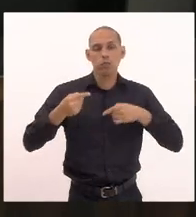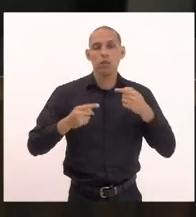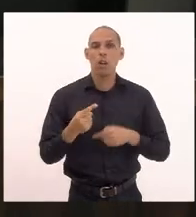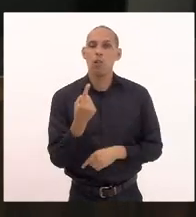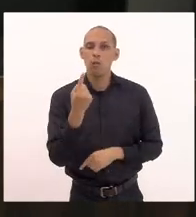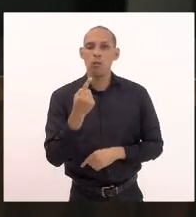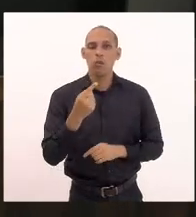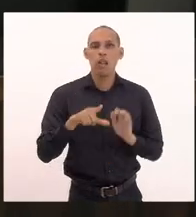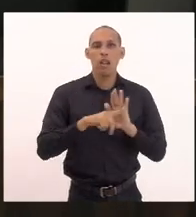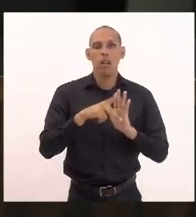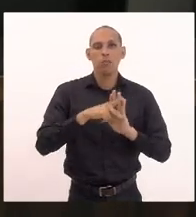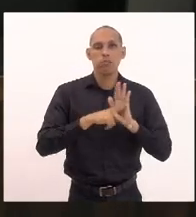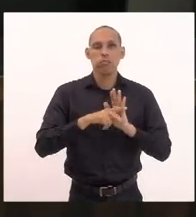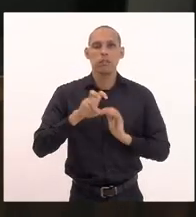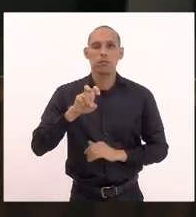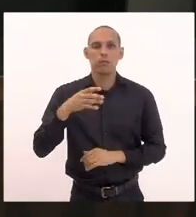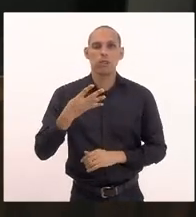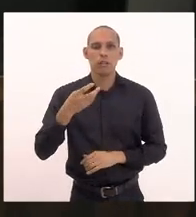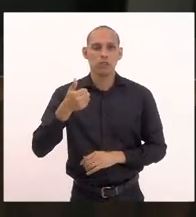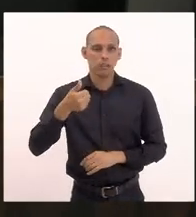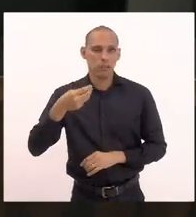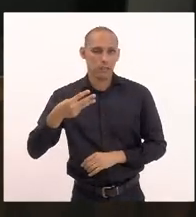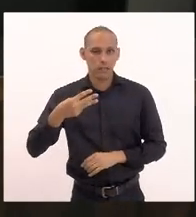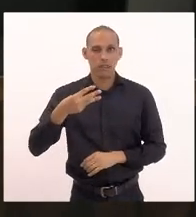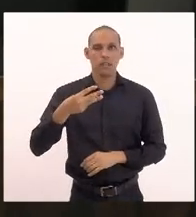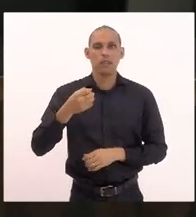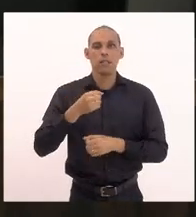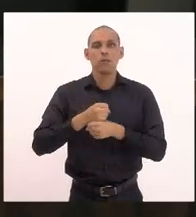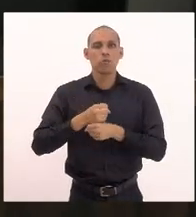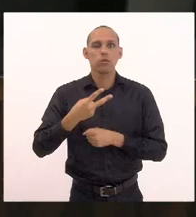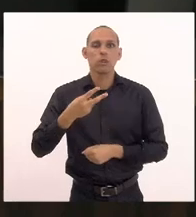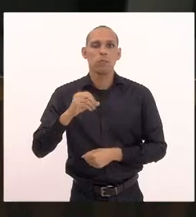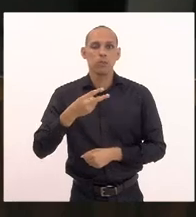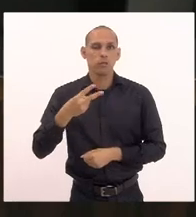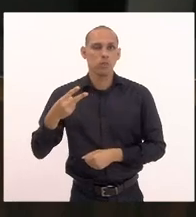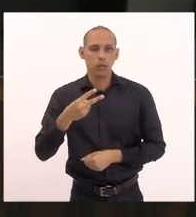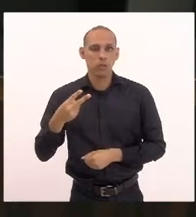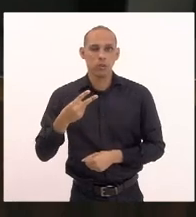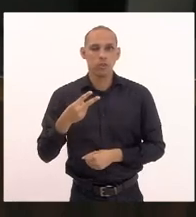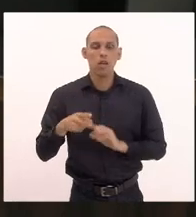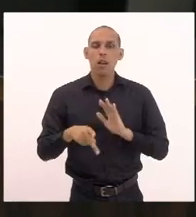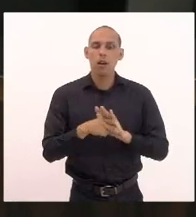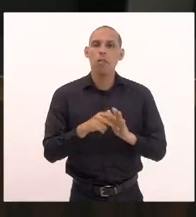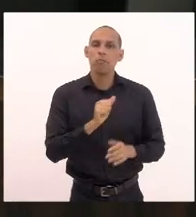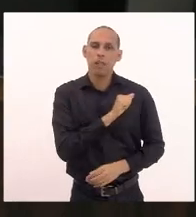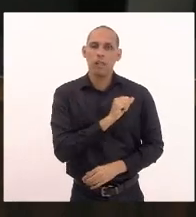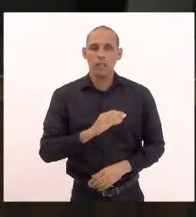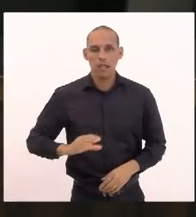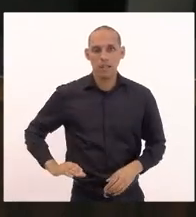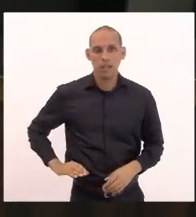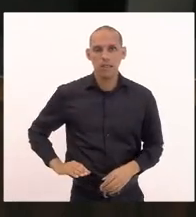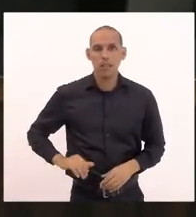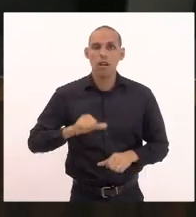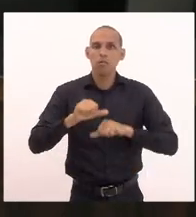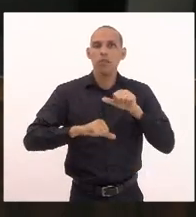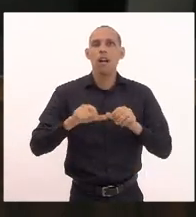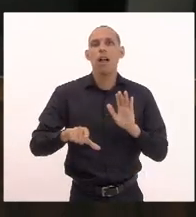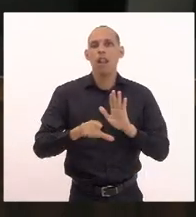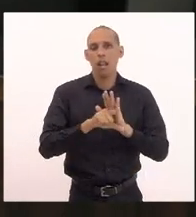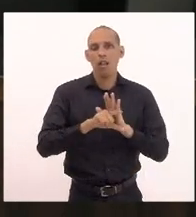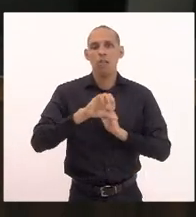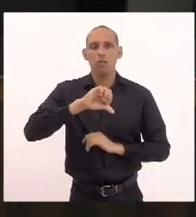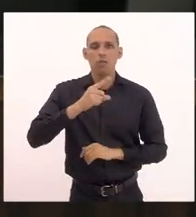de lei 5413 de 2022, de autoria do deputado André Siciliano, que altera a Lei Estadual 9191 de